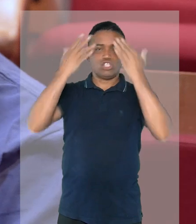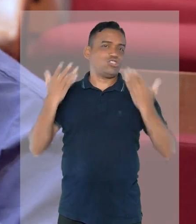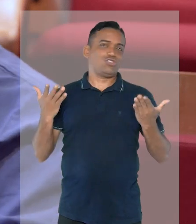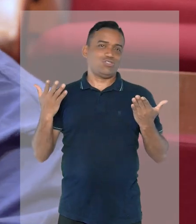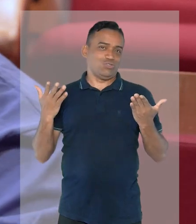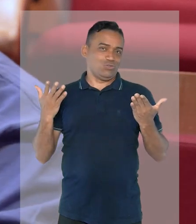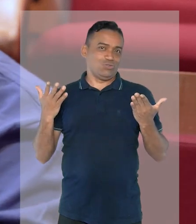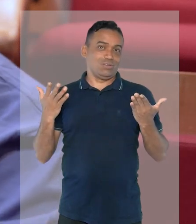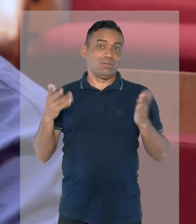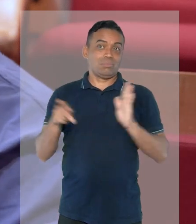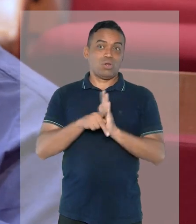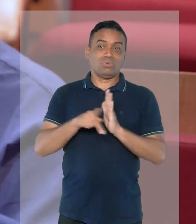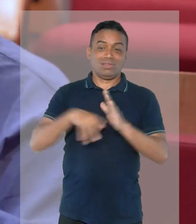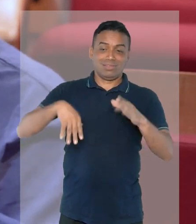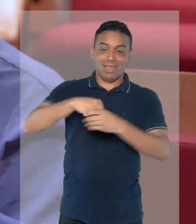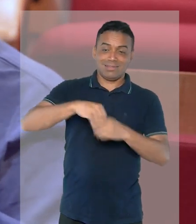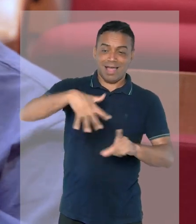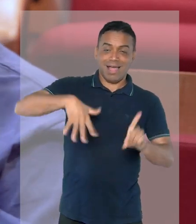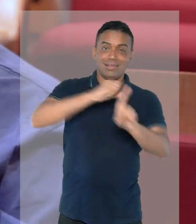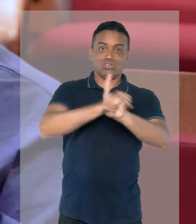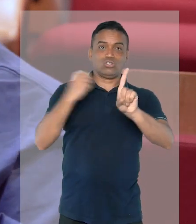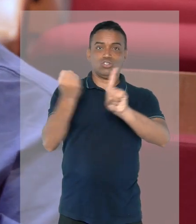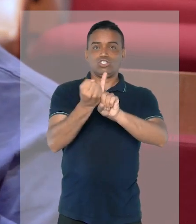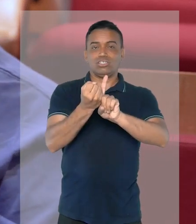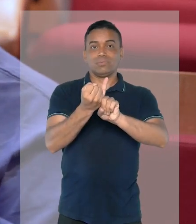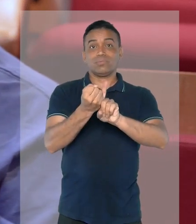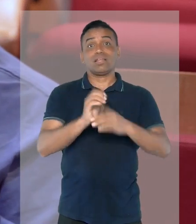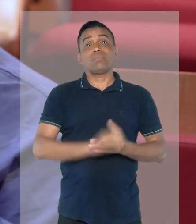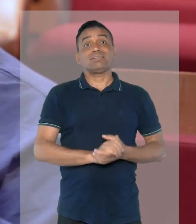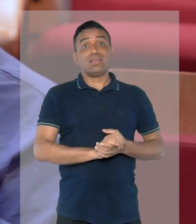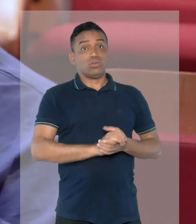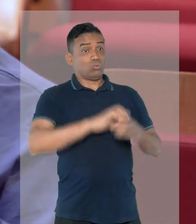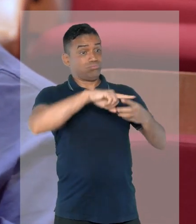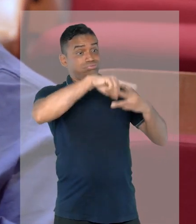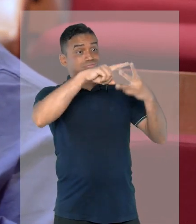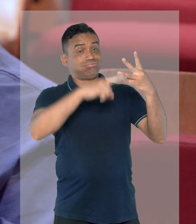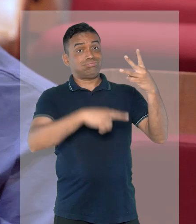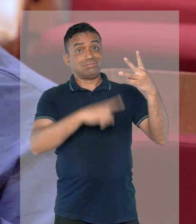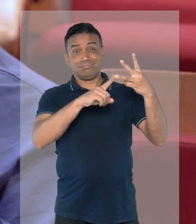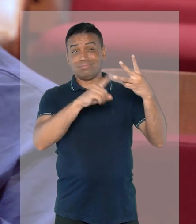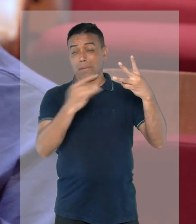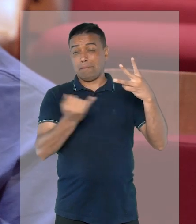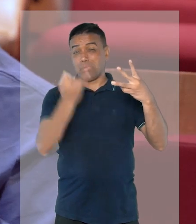mundo, digamos, fazendo sociologia, né? E nós sabemos que existe um terceiro termo aqui, mais importante talvez, que é